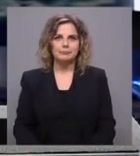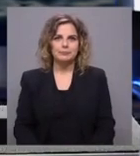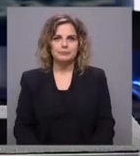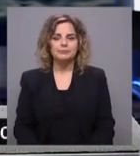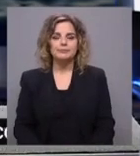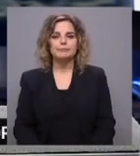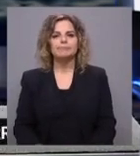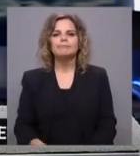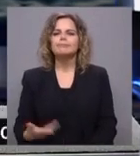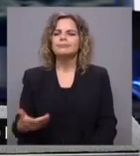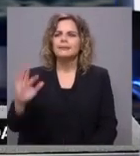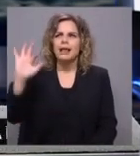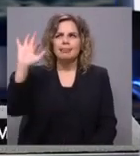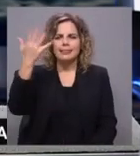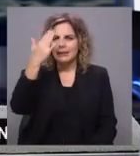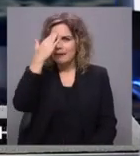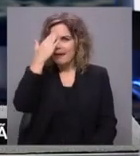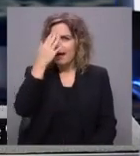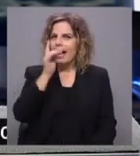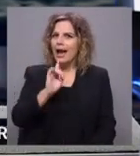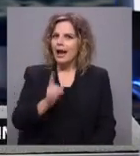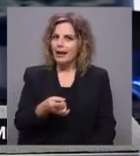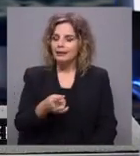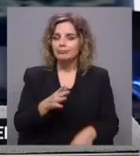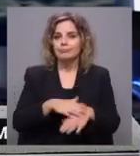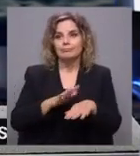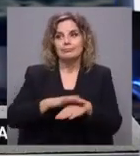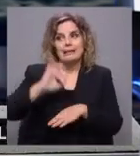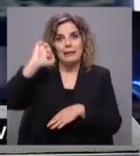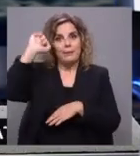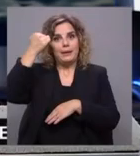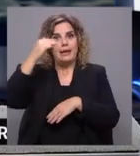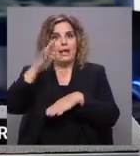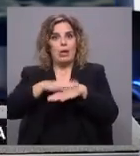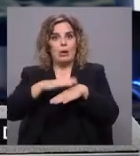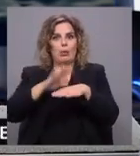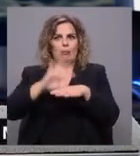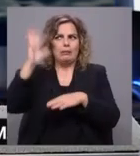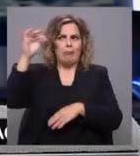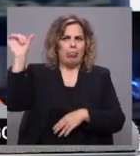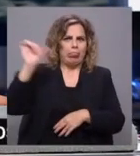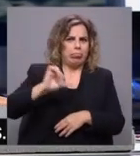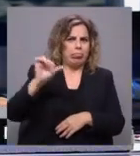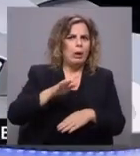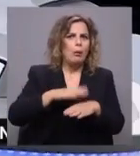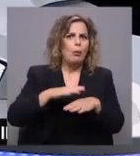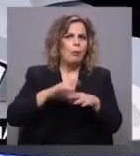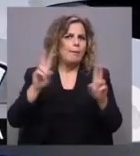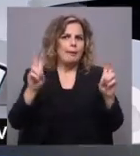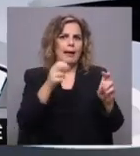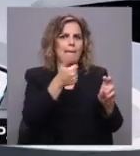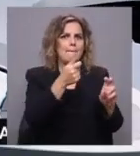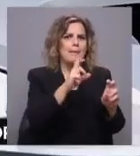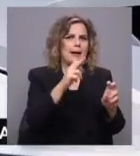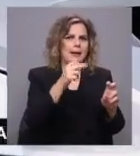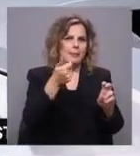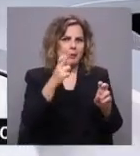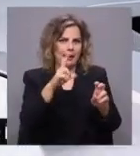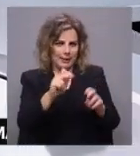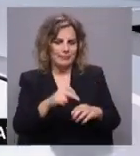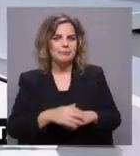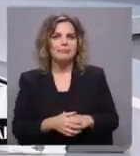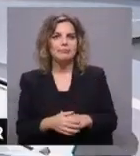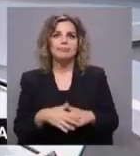Vamos ver a previsão da meteorologia e os efeitos da depressão Bárbara no tempo hoje em Portugal continental, porque há, Paula,